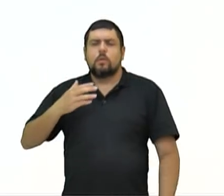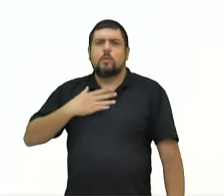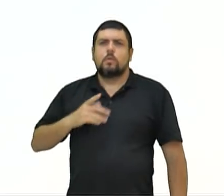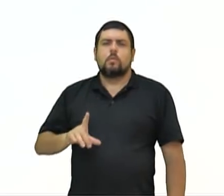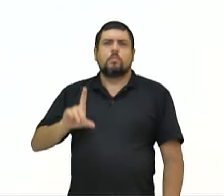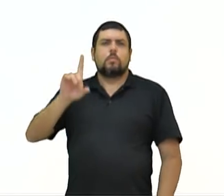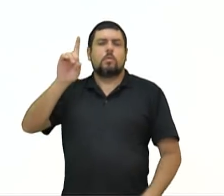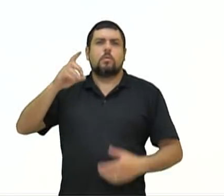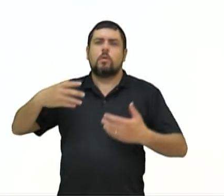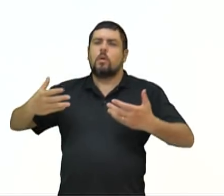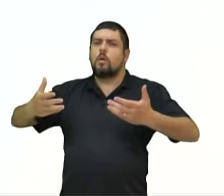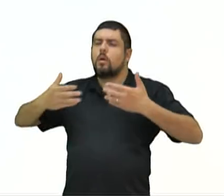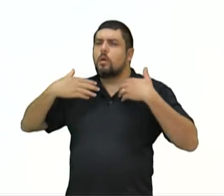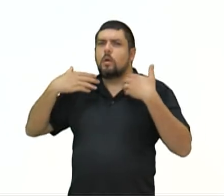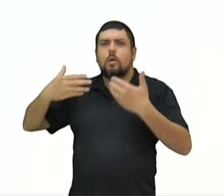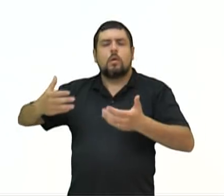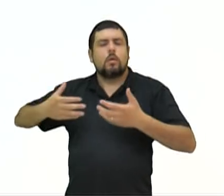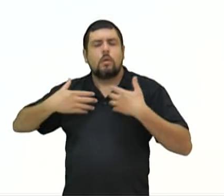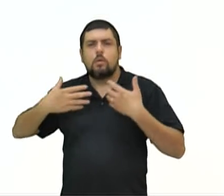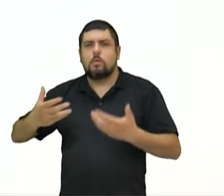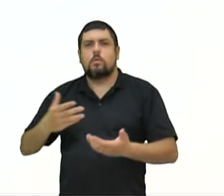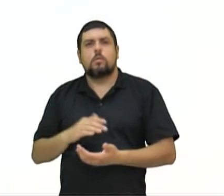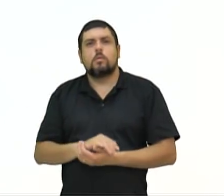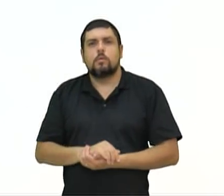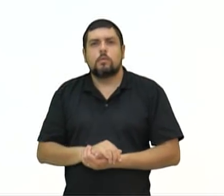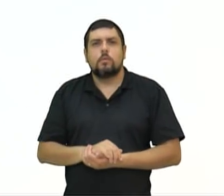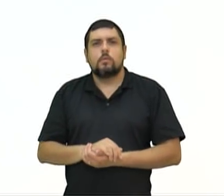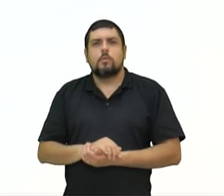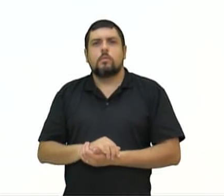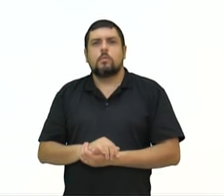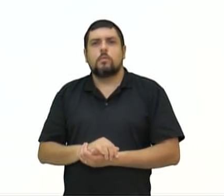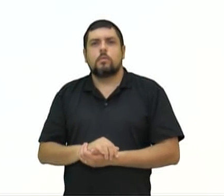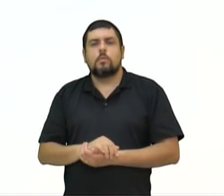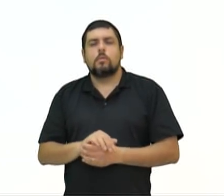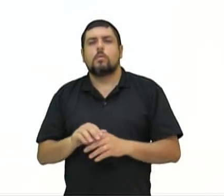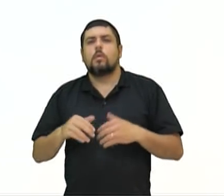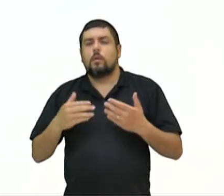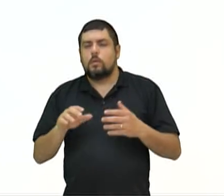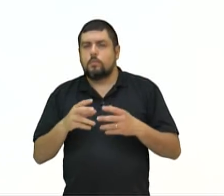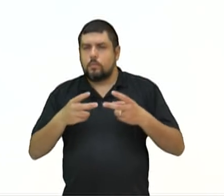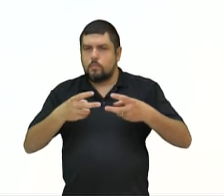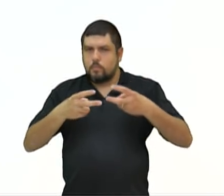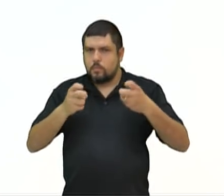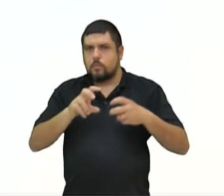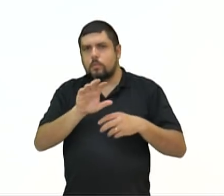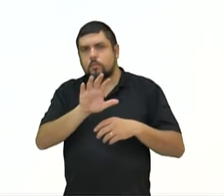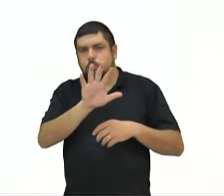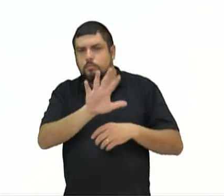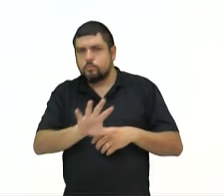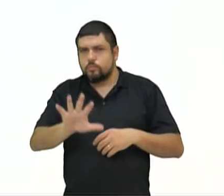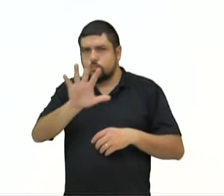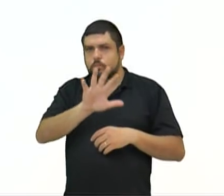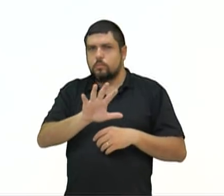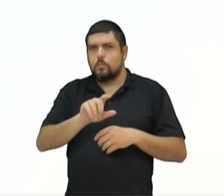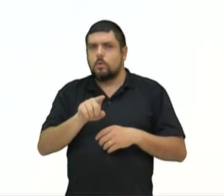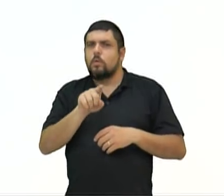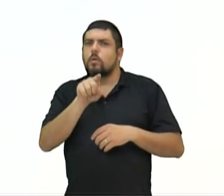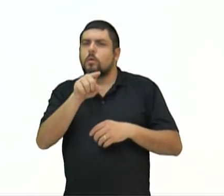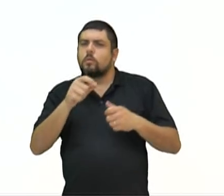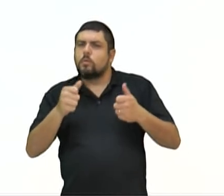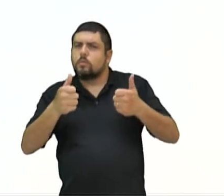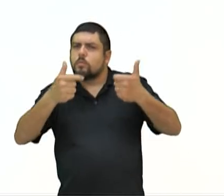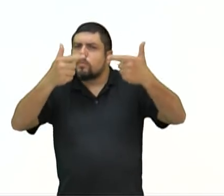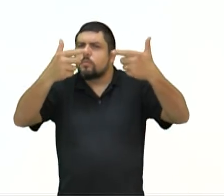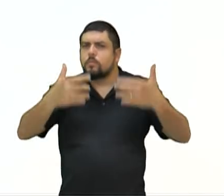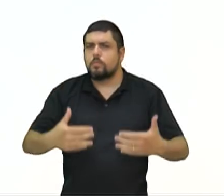grande? Então observem todos os aspectos dessa imagem e aí eu quero que vocês descrevam, o